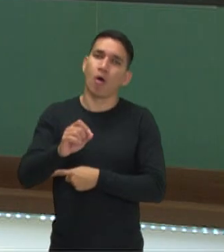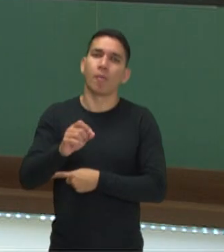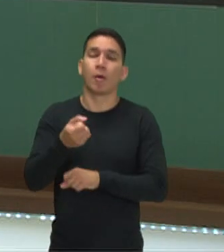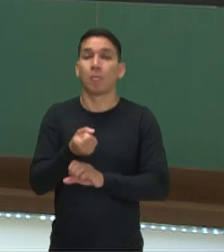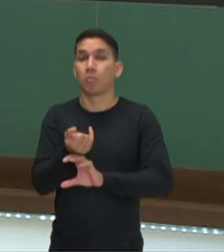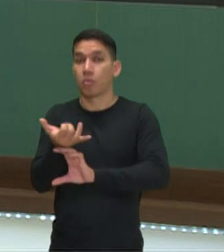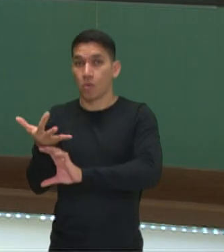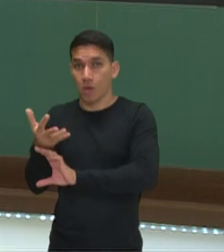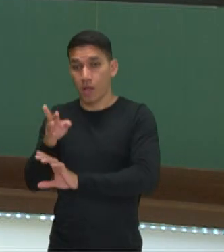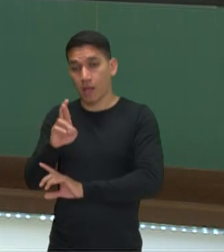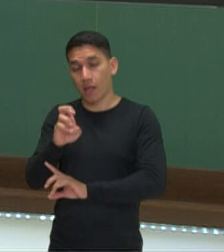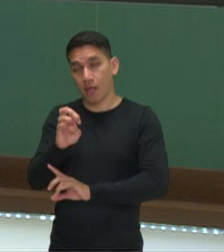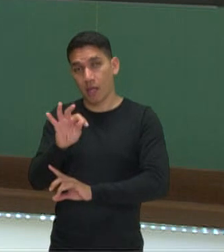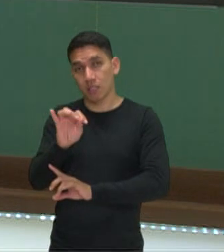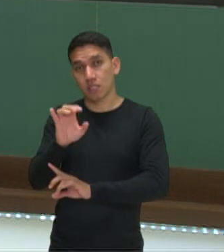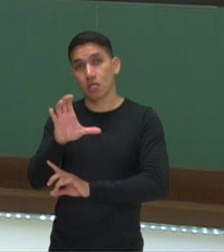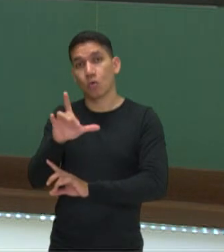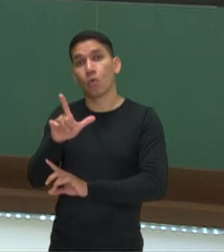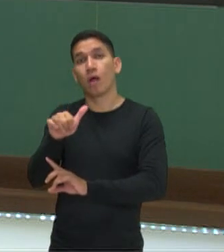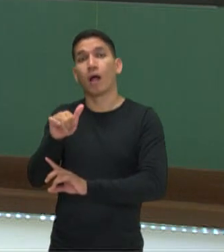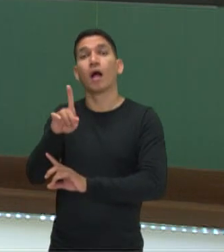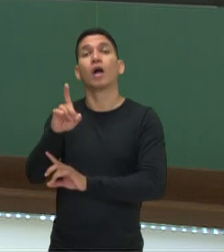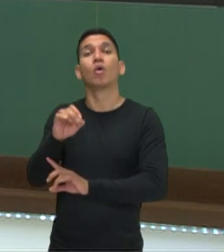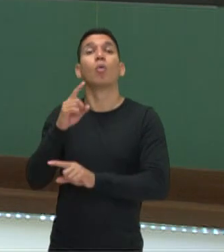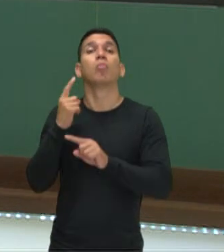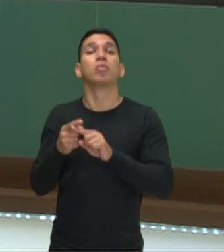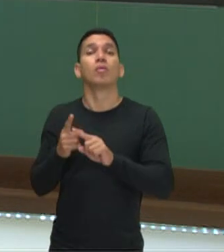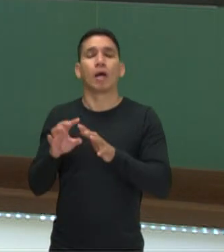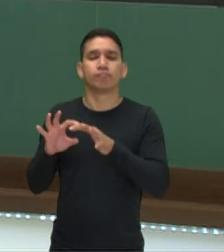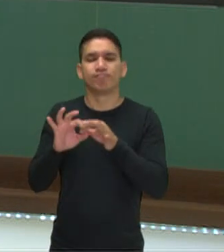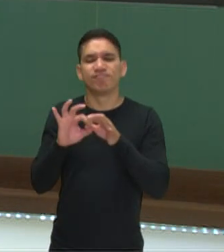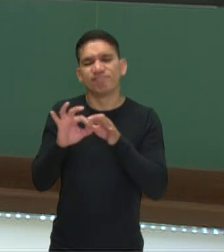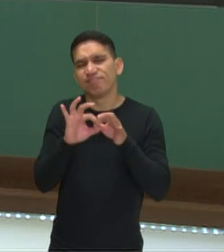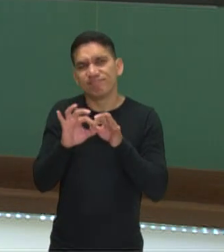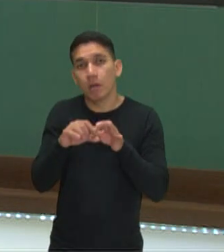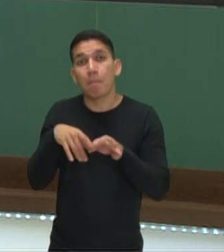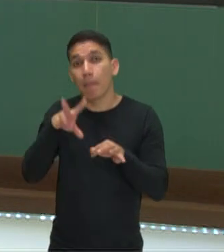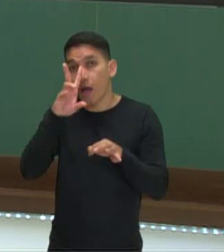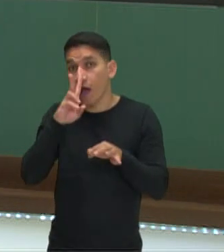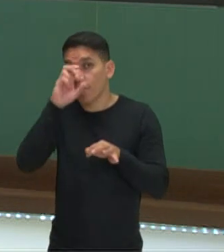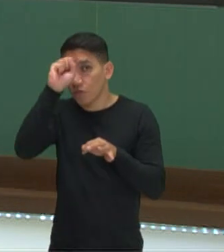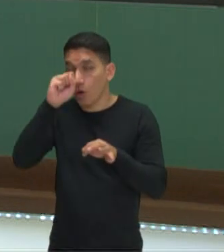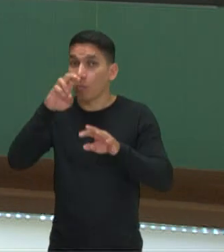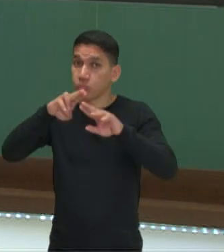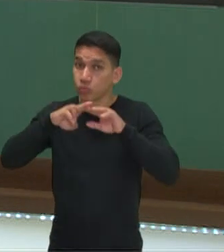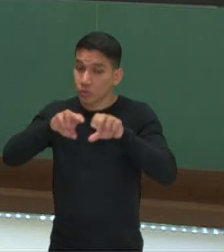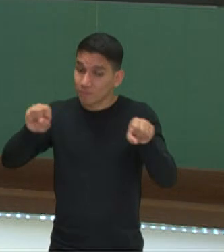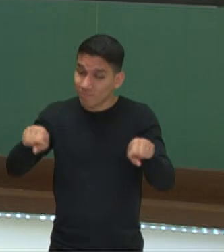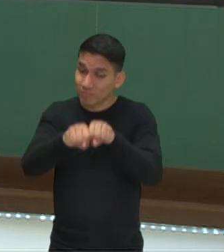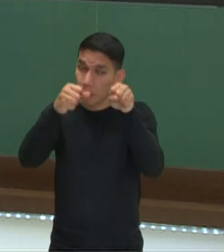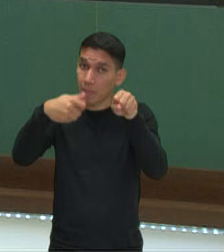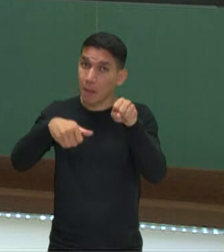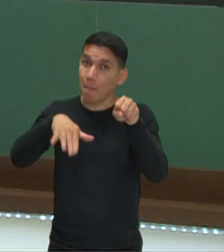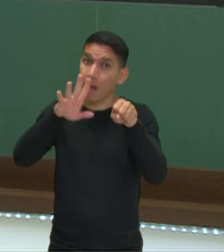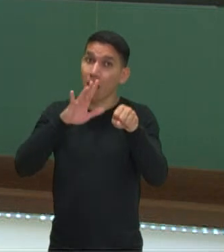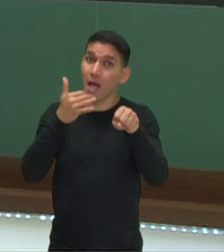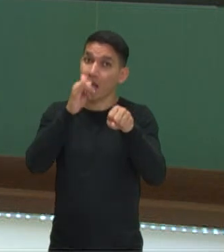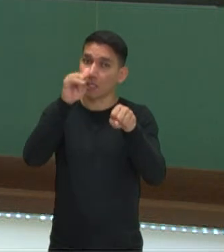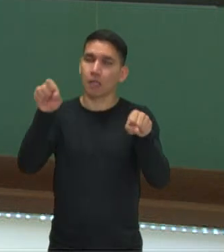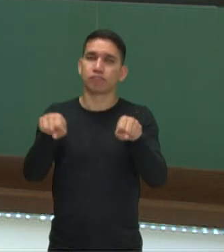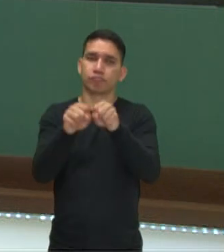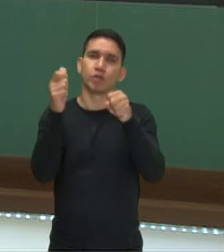polímero reticulado, porque as suas ligações são muito mais fortes e sendo mais forte precisa de mais energia para serem